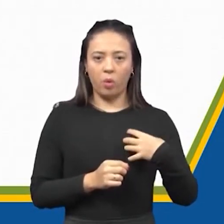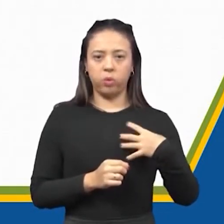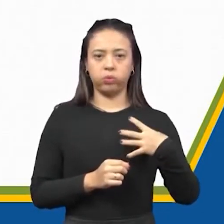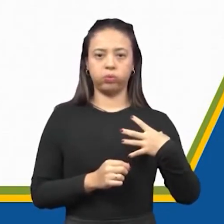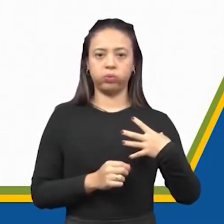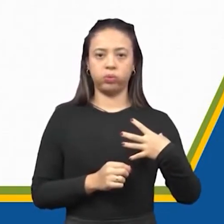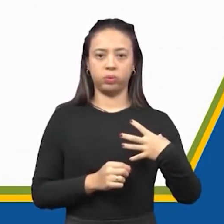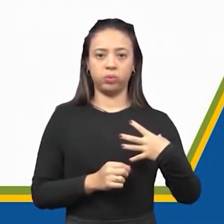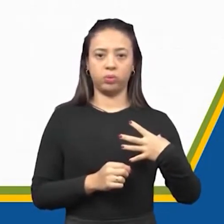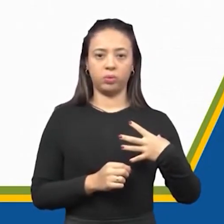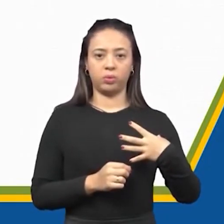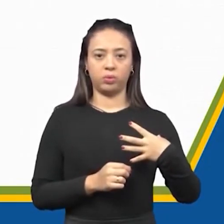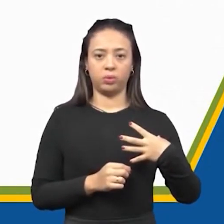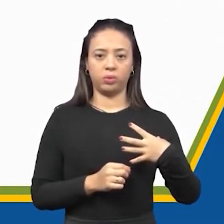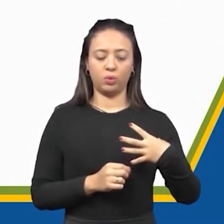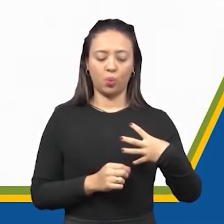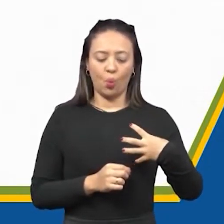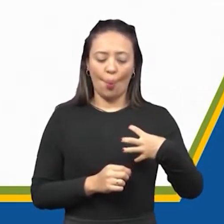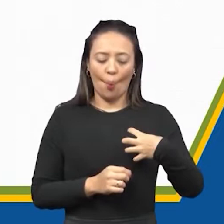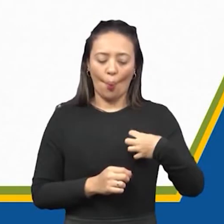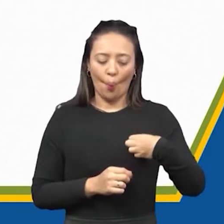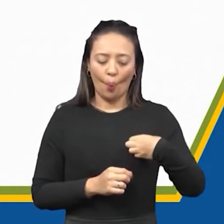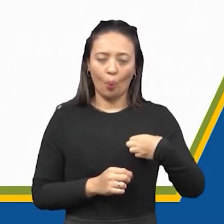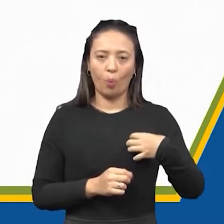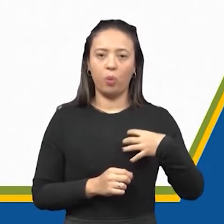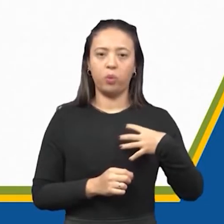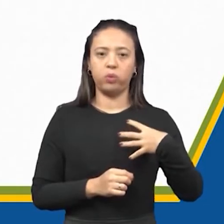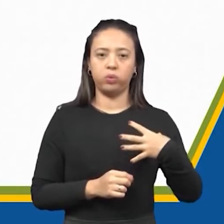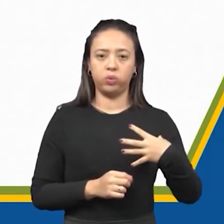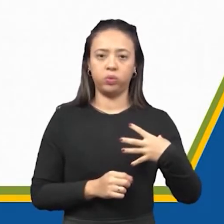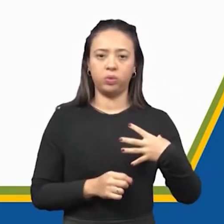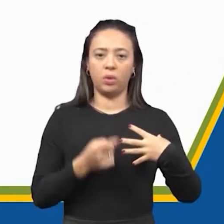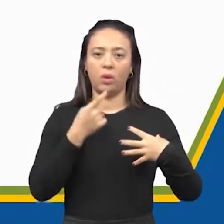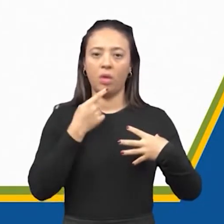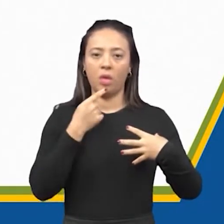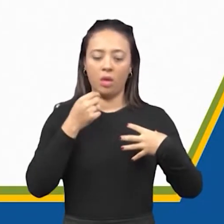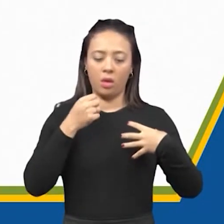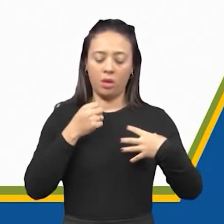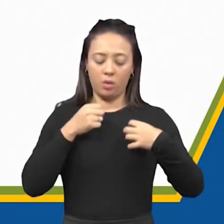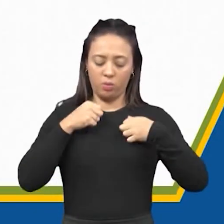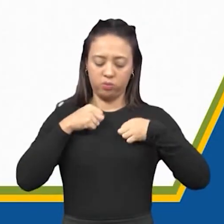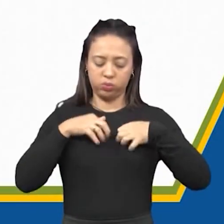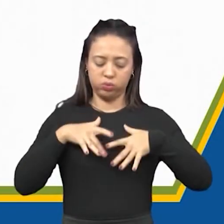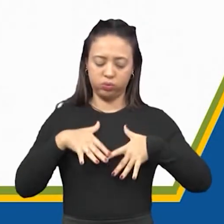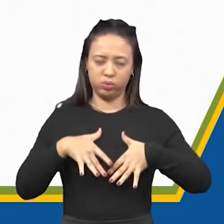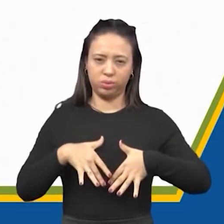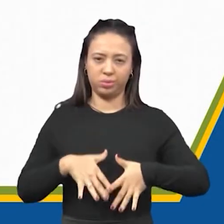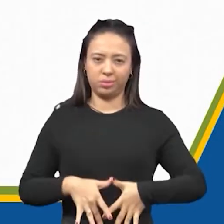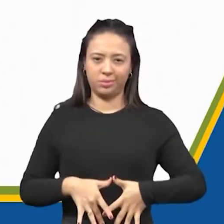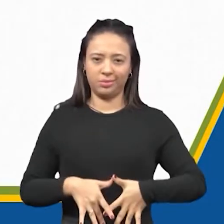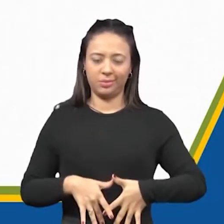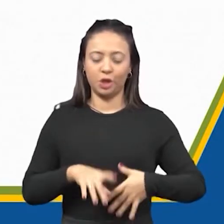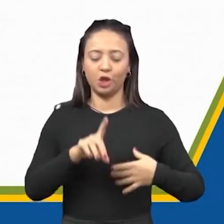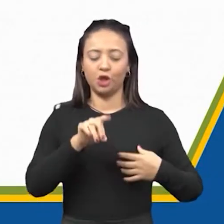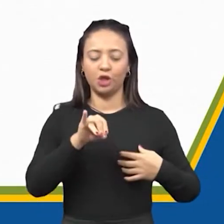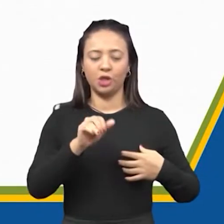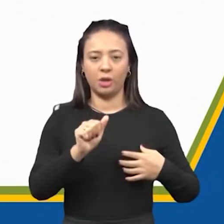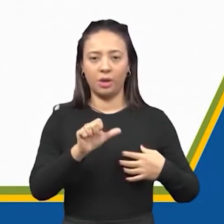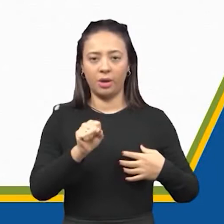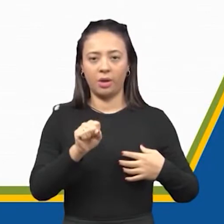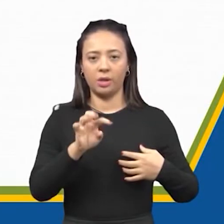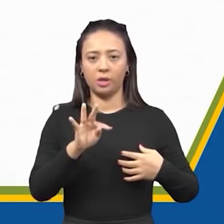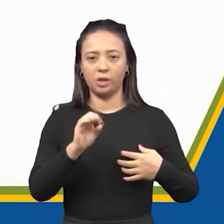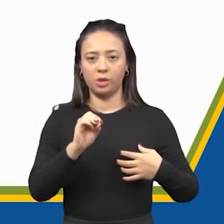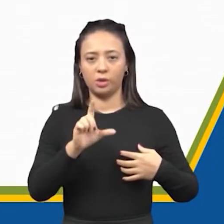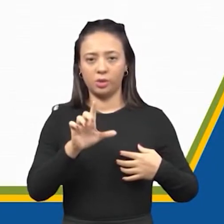sangue, bombear o sangue para várias partes do corpo. Já o movimento de diástole é um movimento de relaxamento,